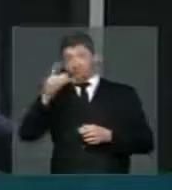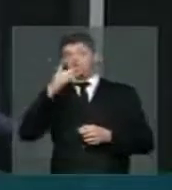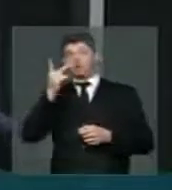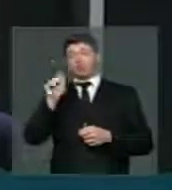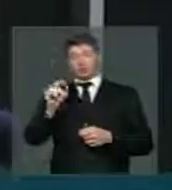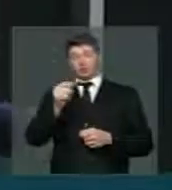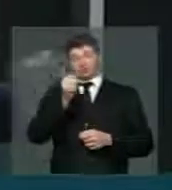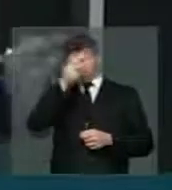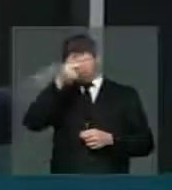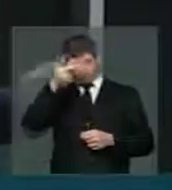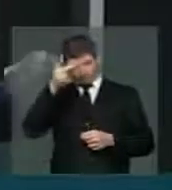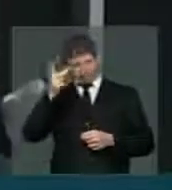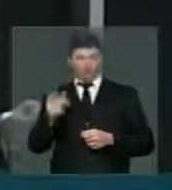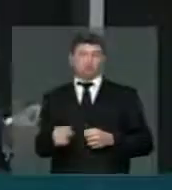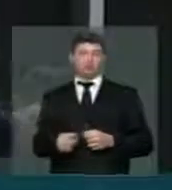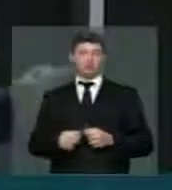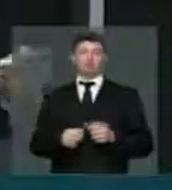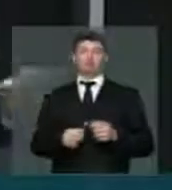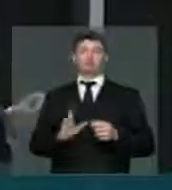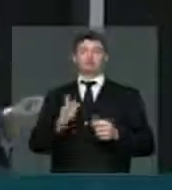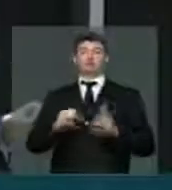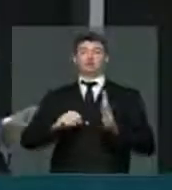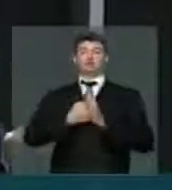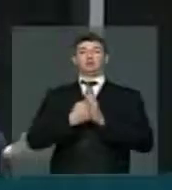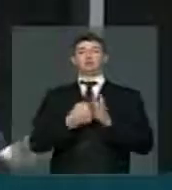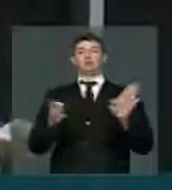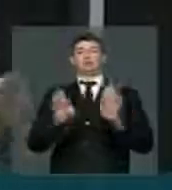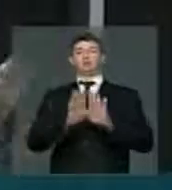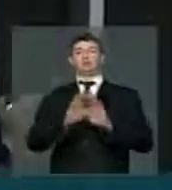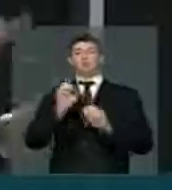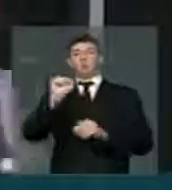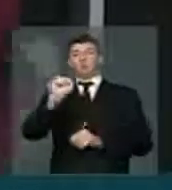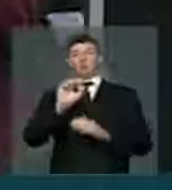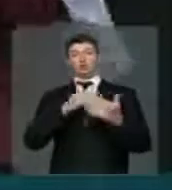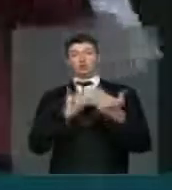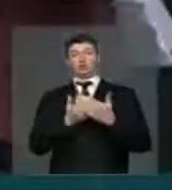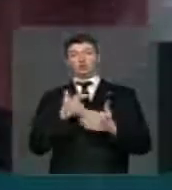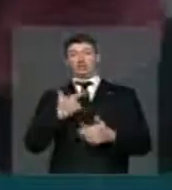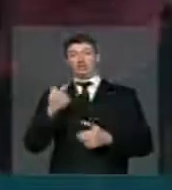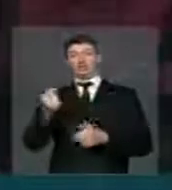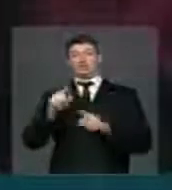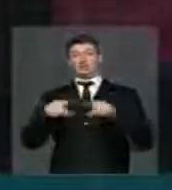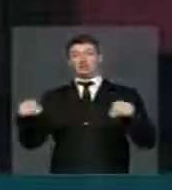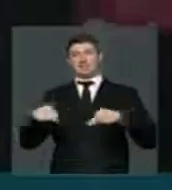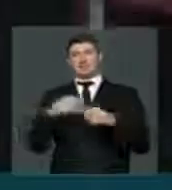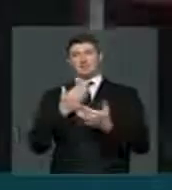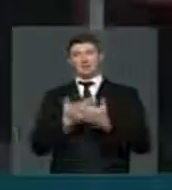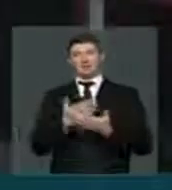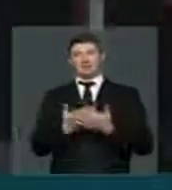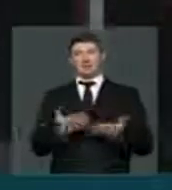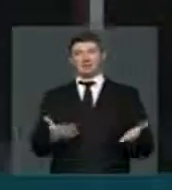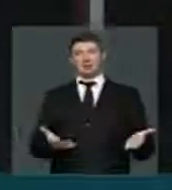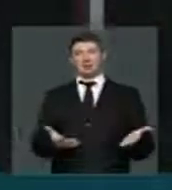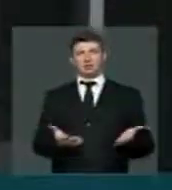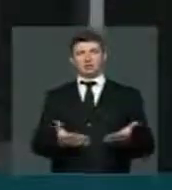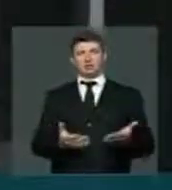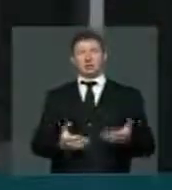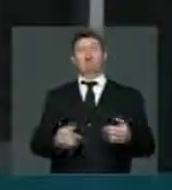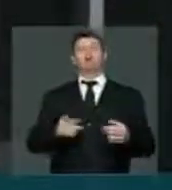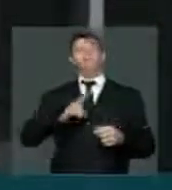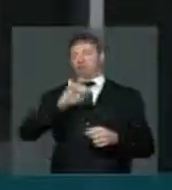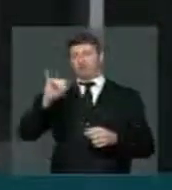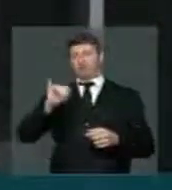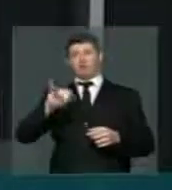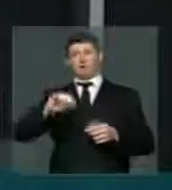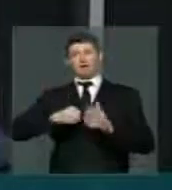que o prefeito tinha acabado de fechar 8 escolas com mais de 20 salas de aula e iria anunciar o fechamento de